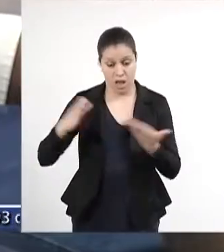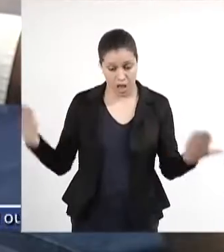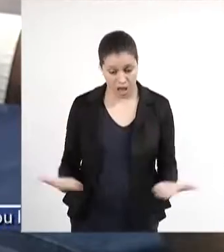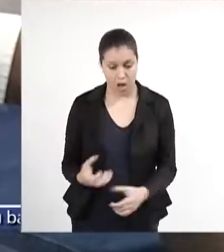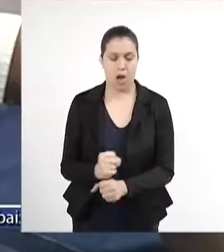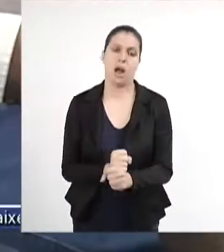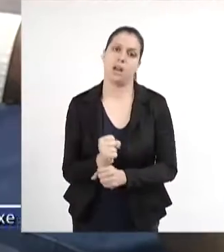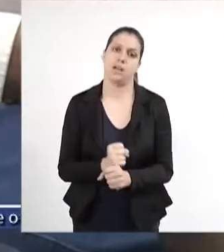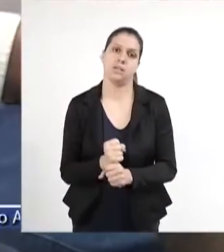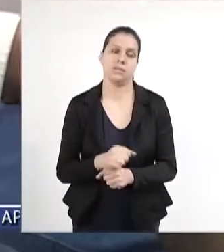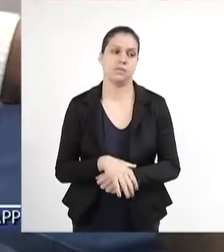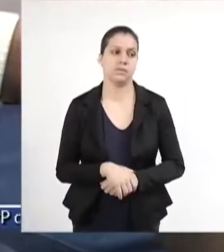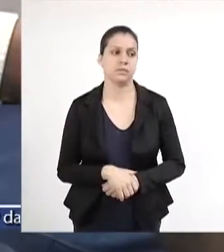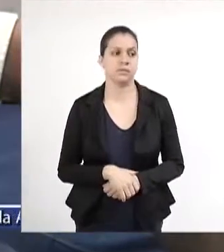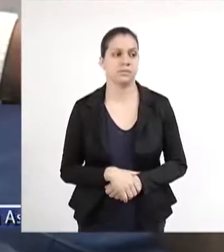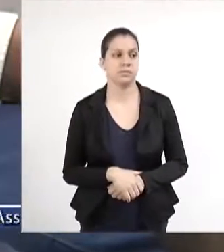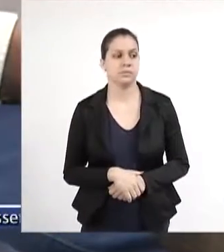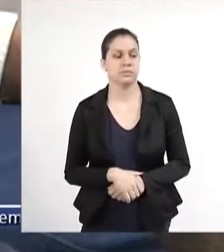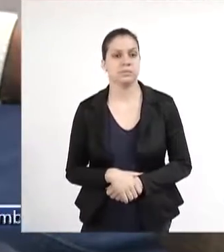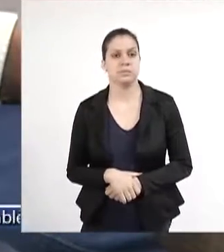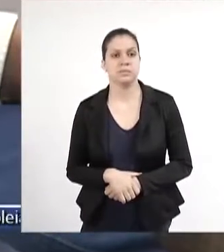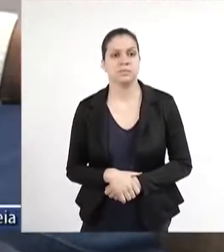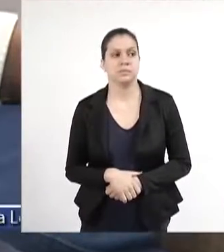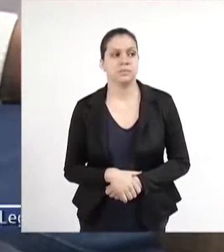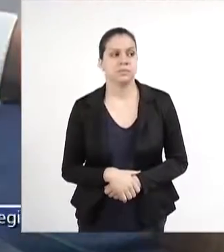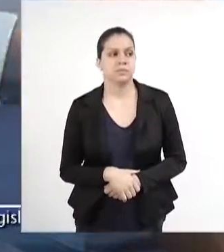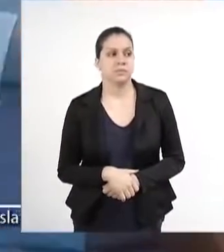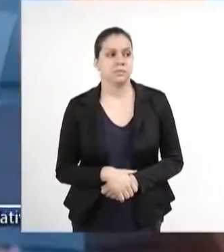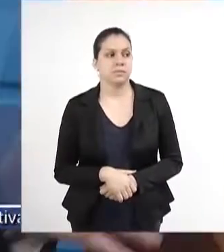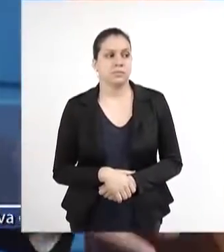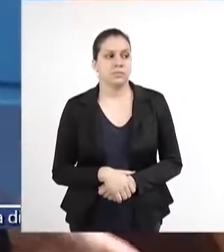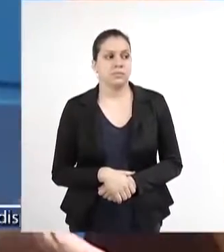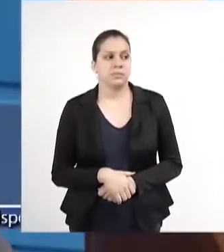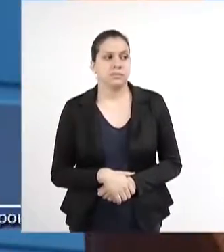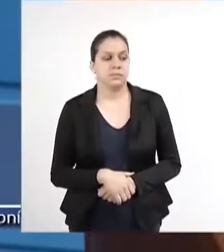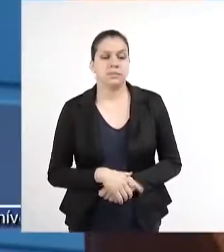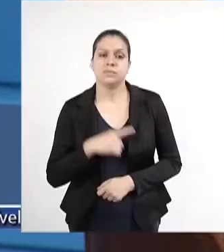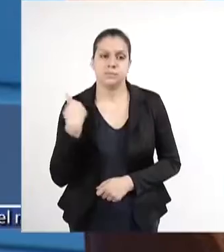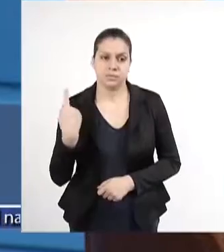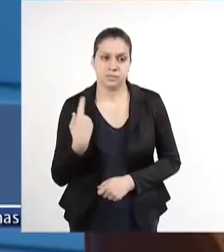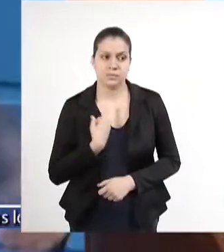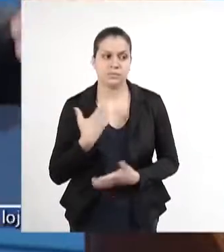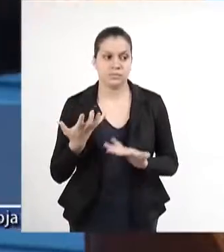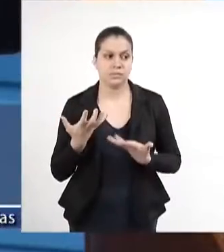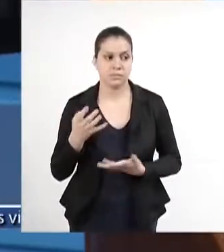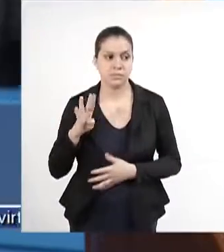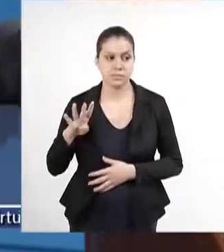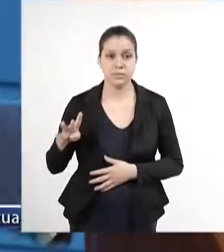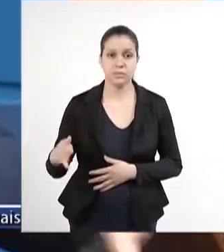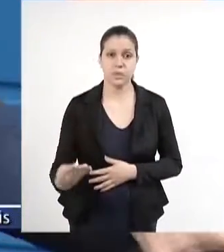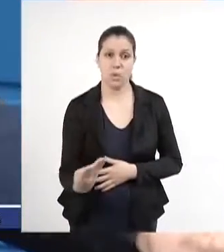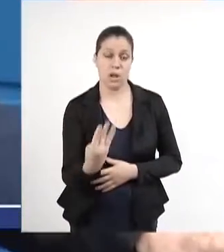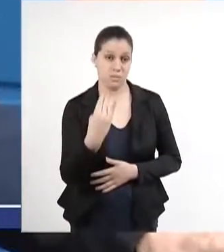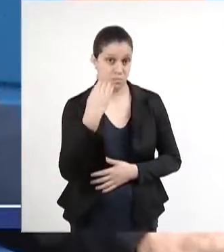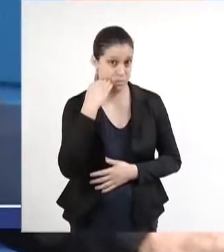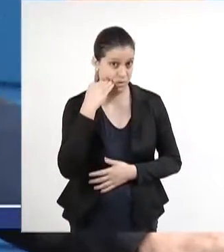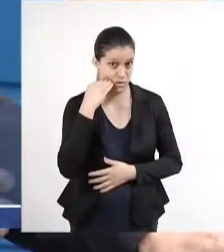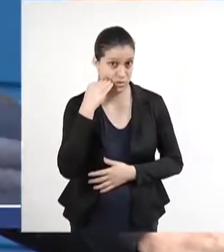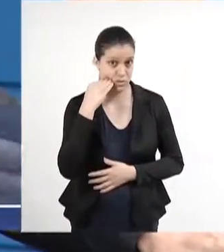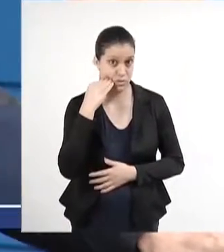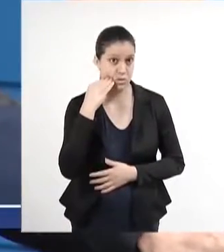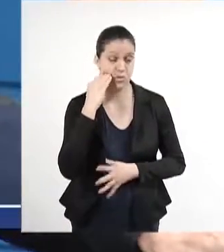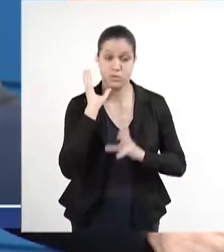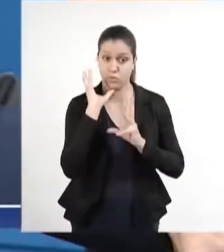gente quer receber. Não existe possibilidade da gente receber, vamos receber os 4 bilhões para o Brasil esse ano, sobra